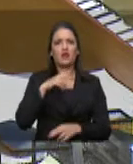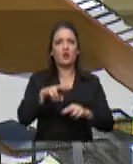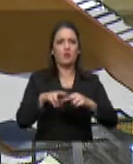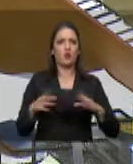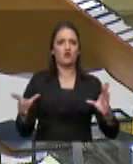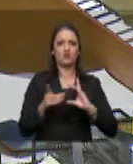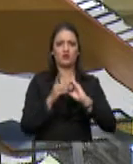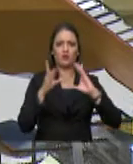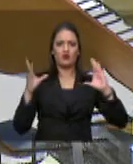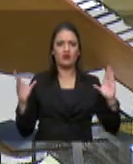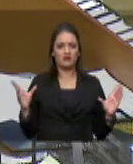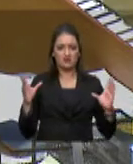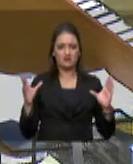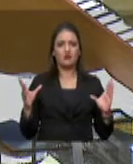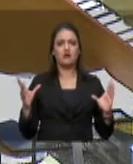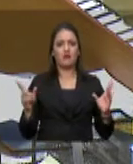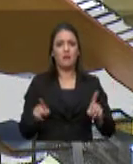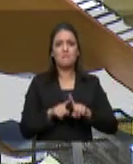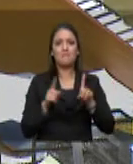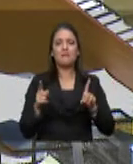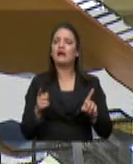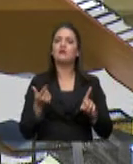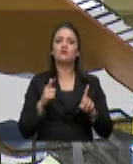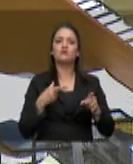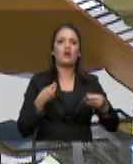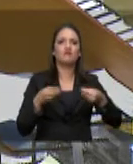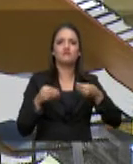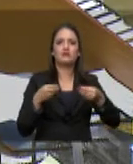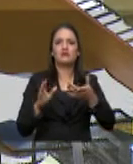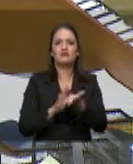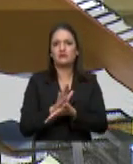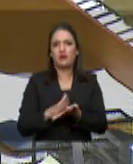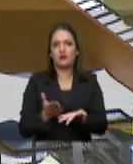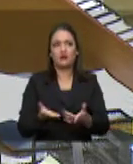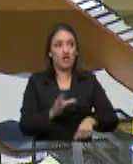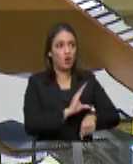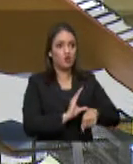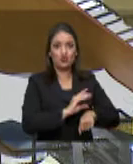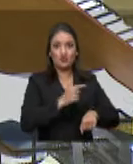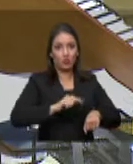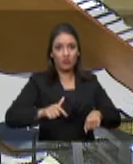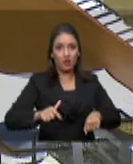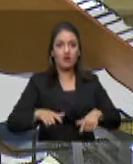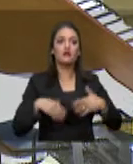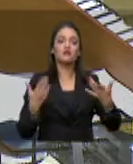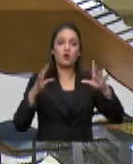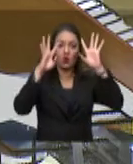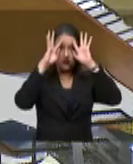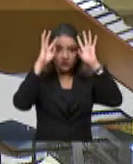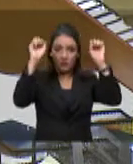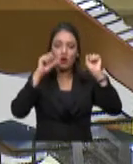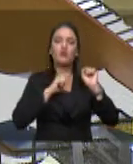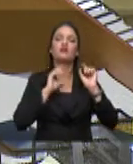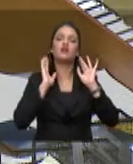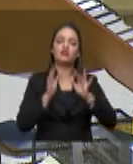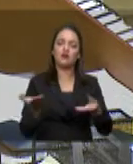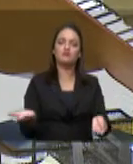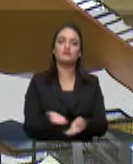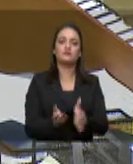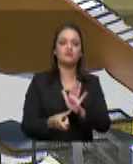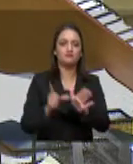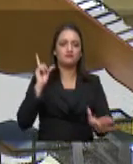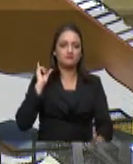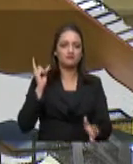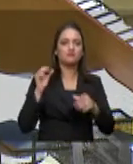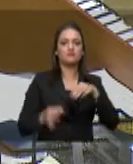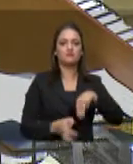direta, sem que haja essa exigência constitucional. O tribunal tem precedente sobre o ponto da lavra do eminente ministro